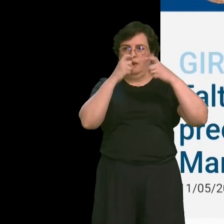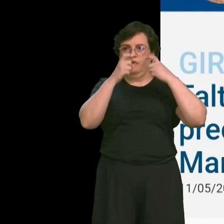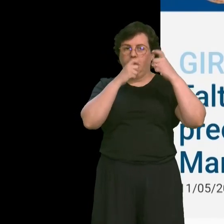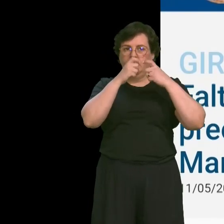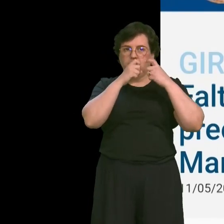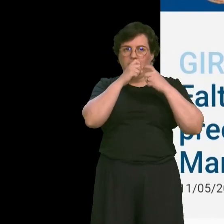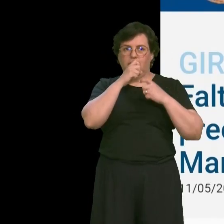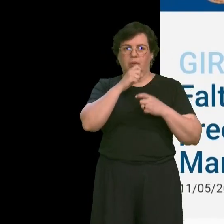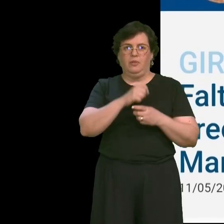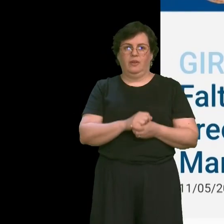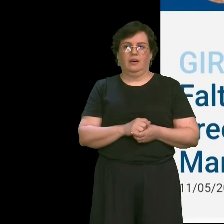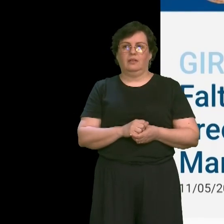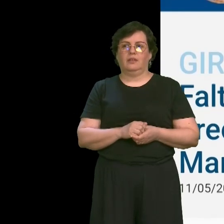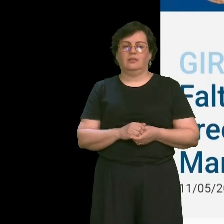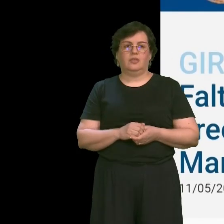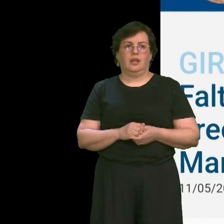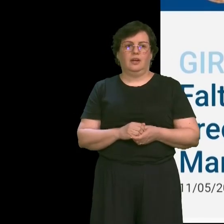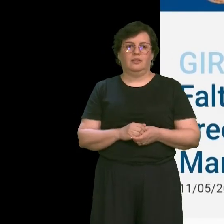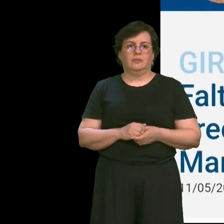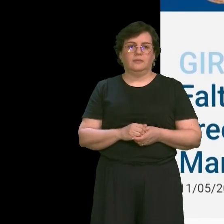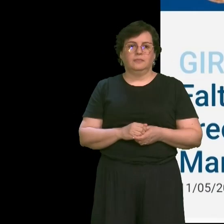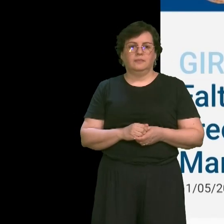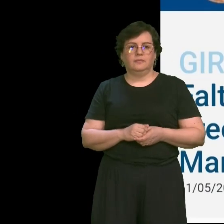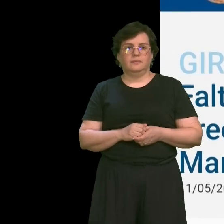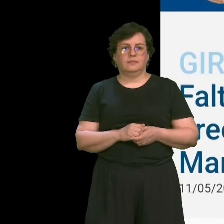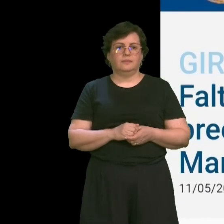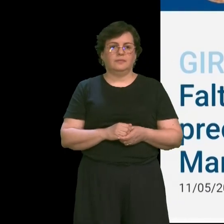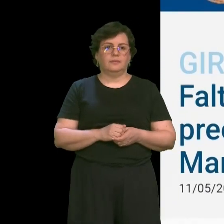reportagem foi desse ano 2022